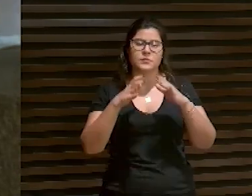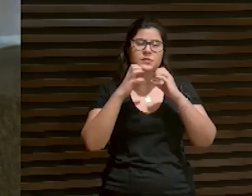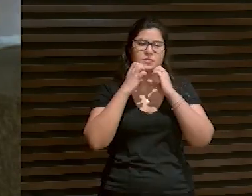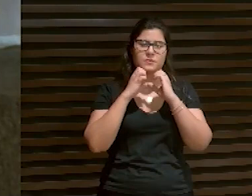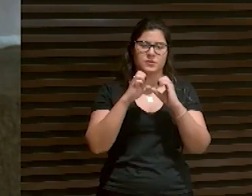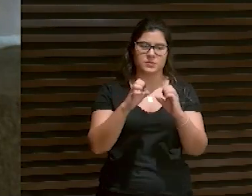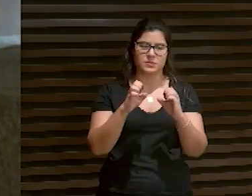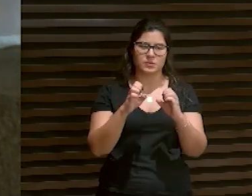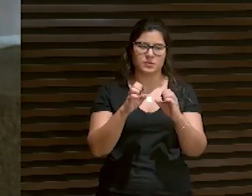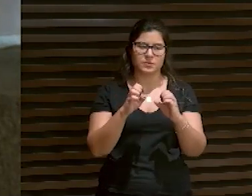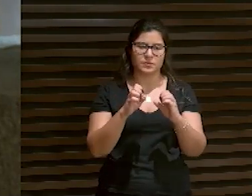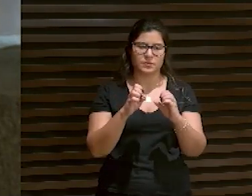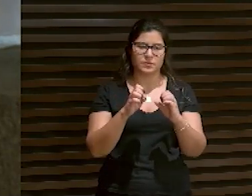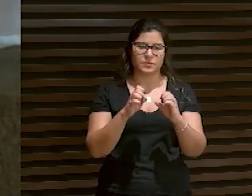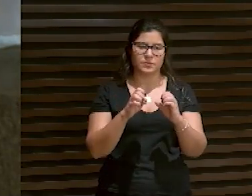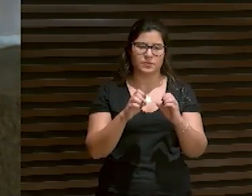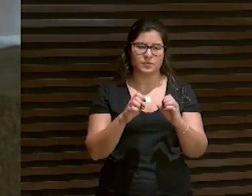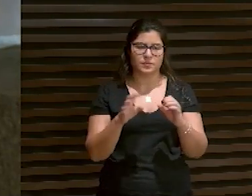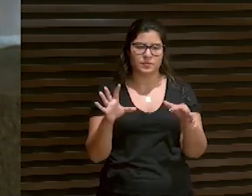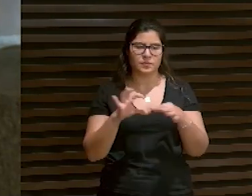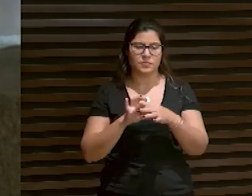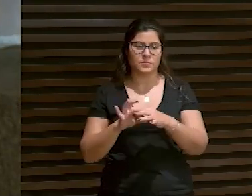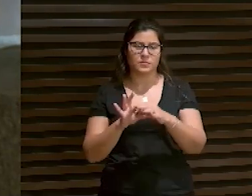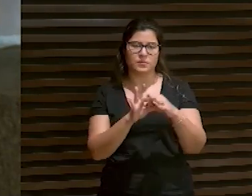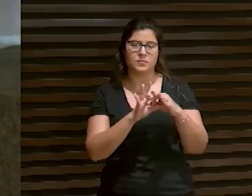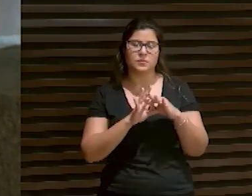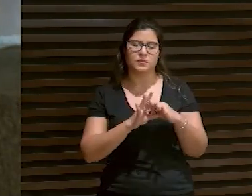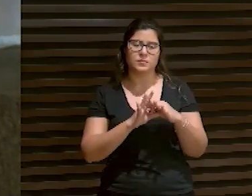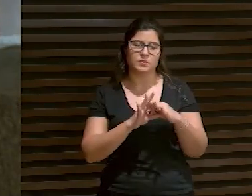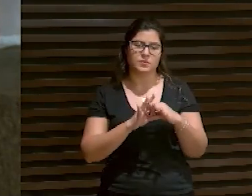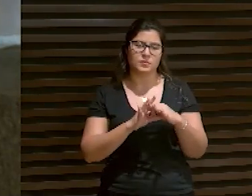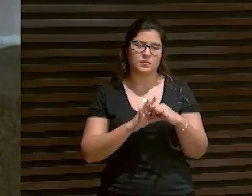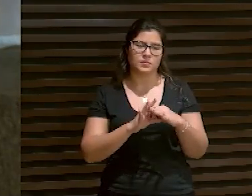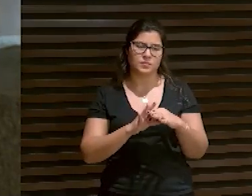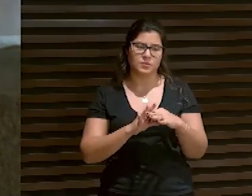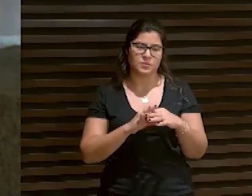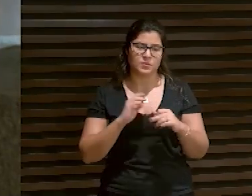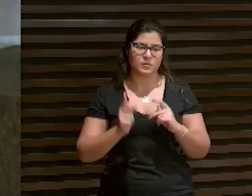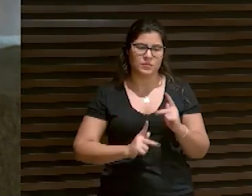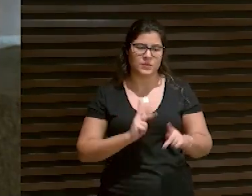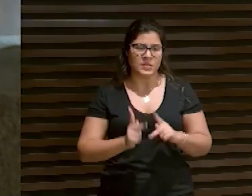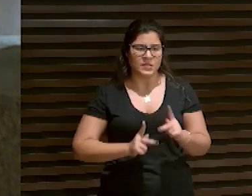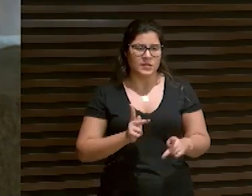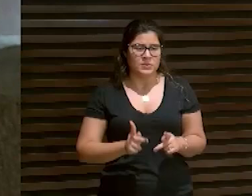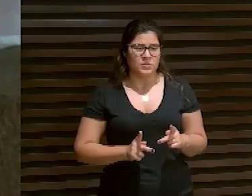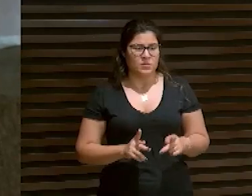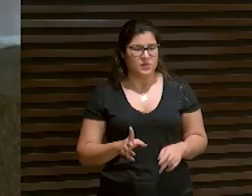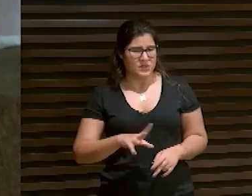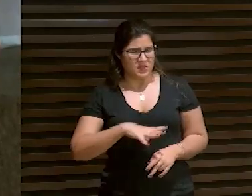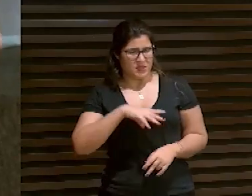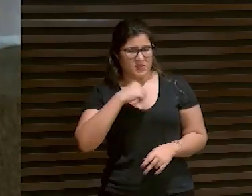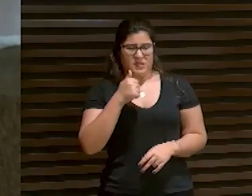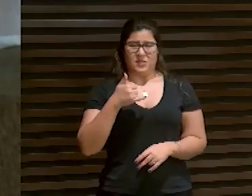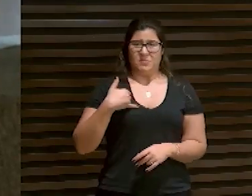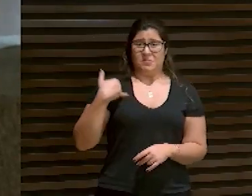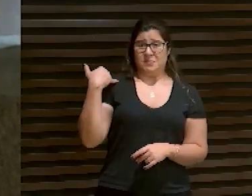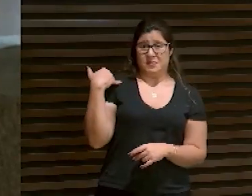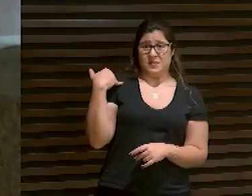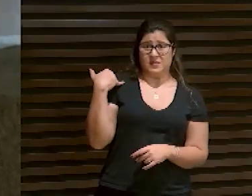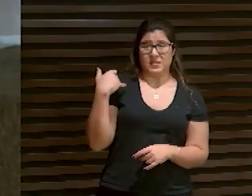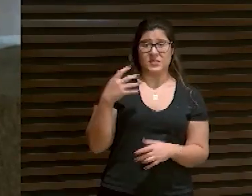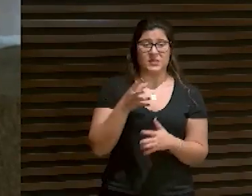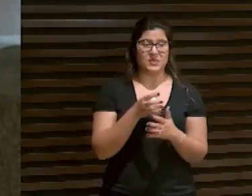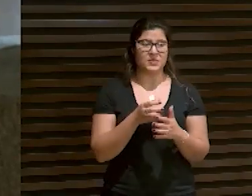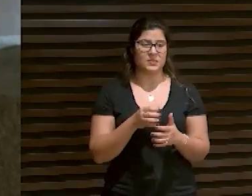Irmãos, e a raiz da ira é o orgulho, e somente pessoas orgulhosas se iram. E é isso que nós vemos no capítulo 4 do livro de Jonas. Essa introdução, tanto